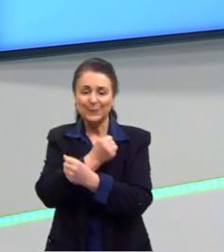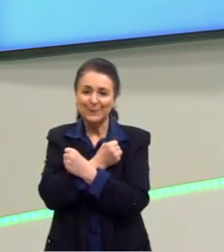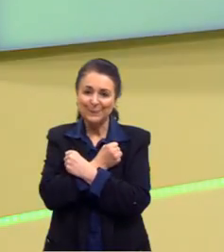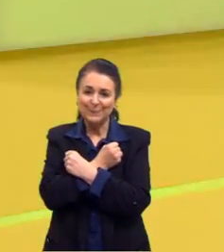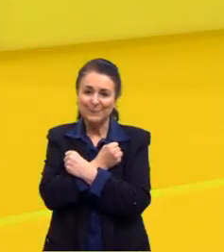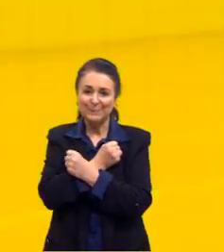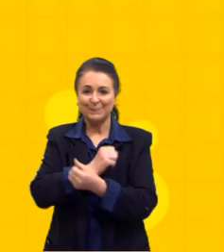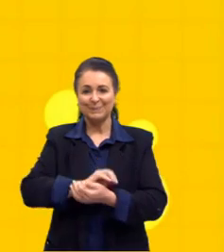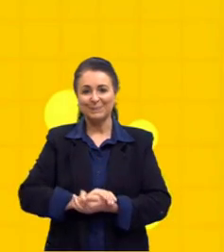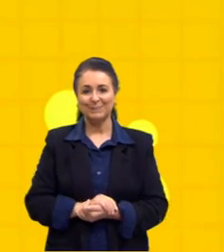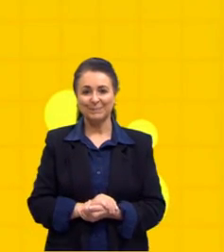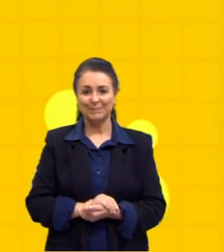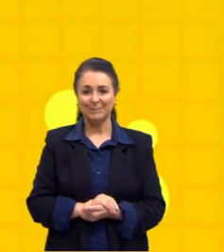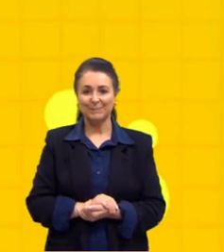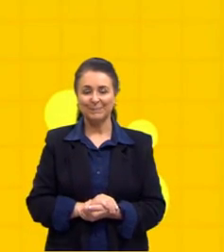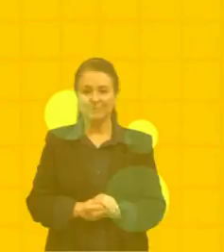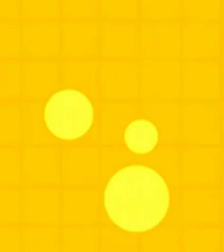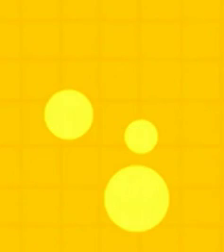abraço E aí